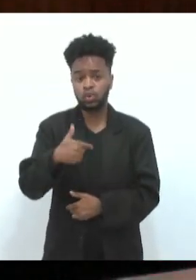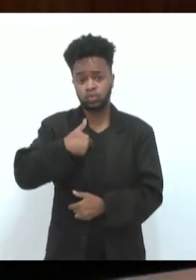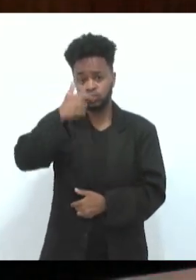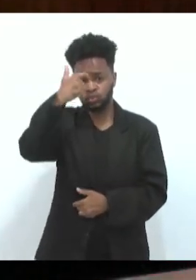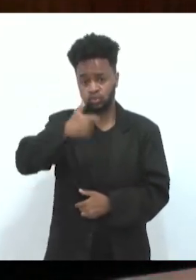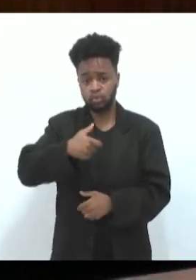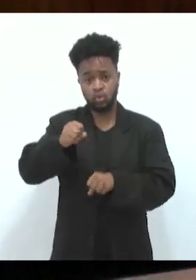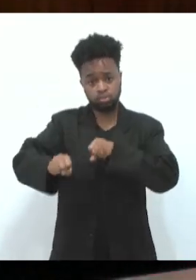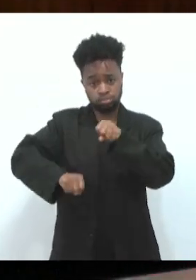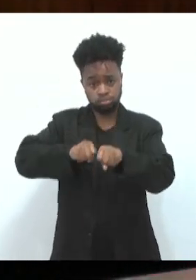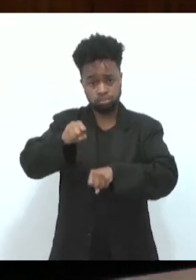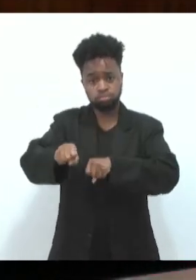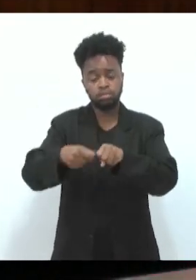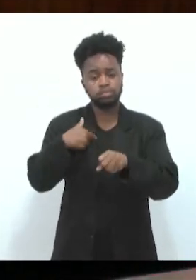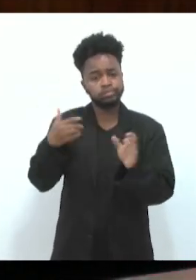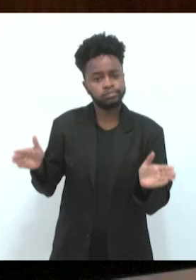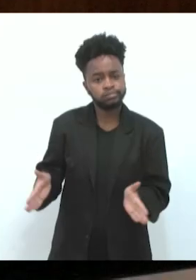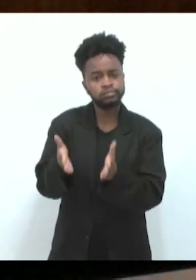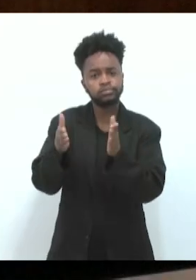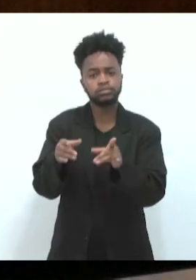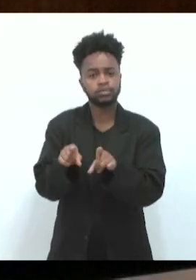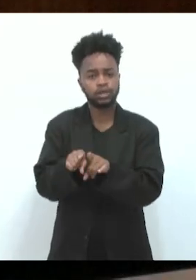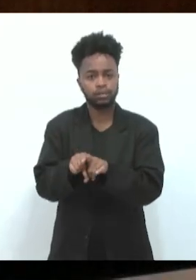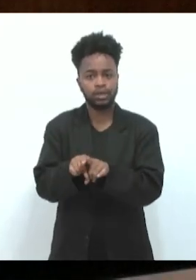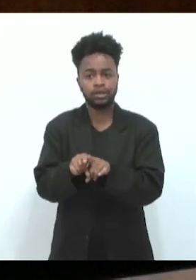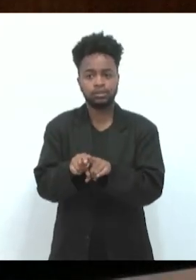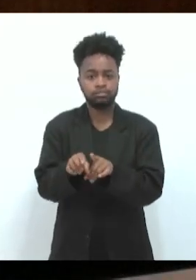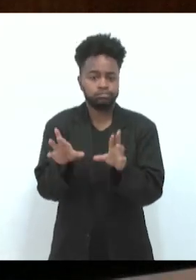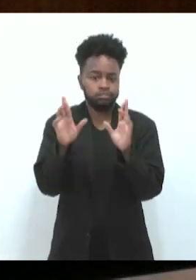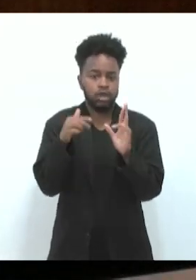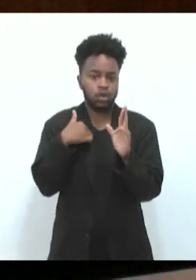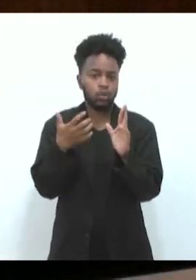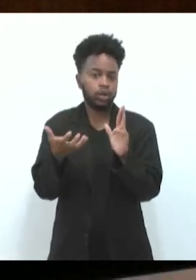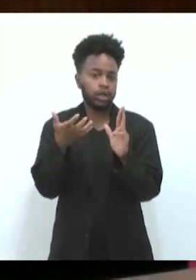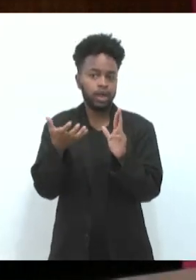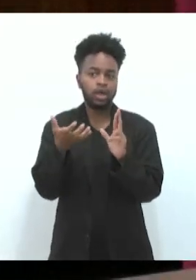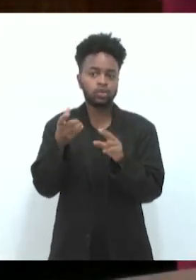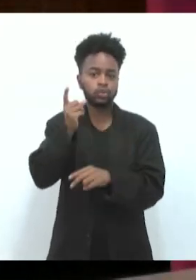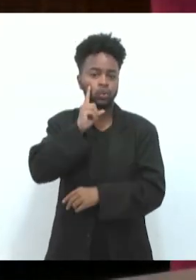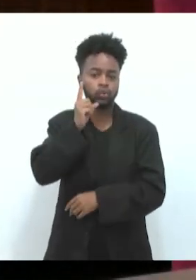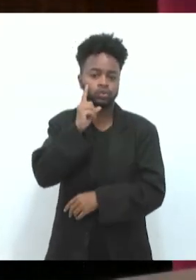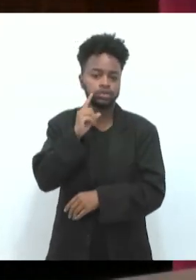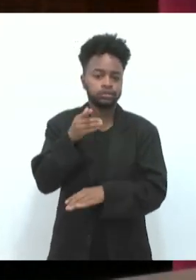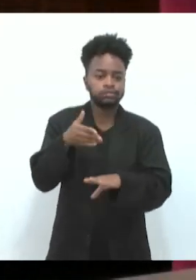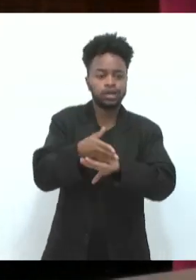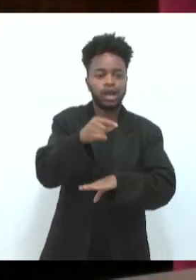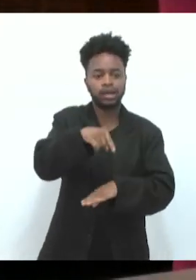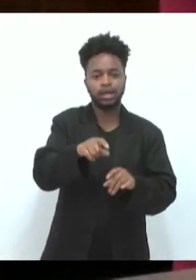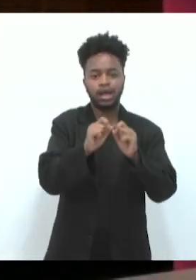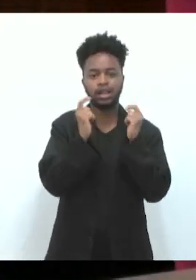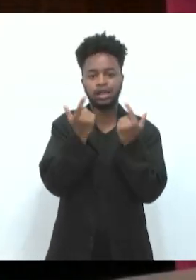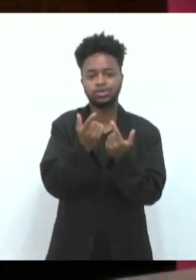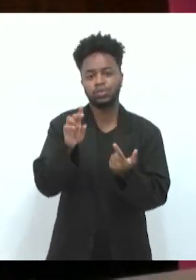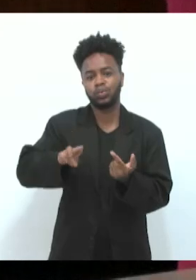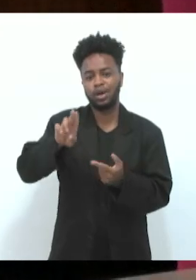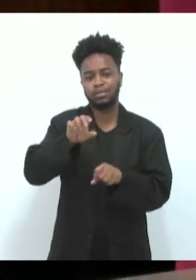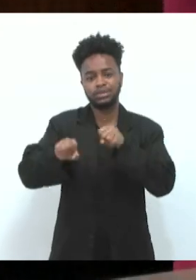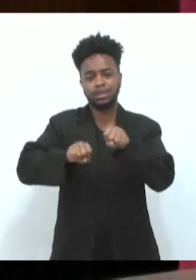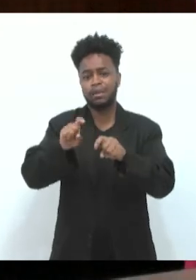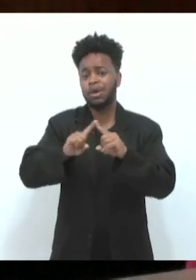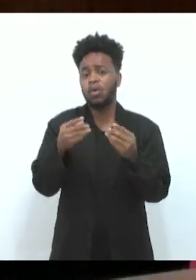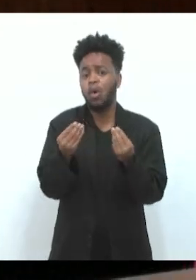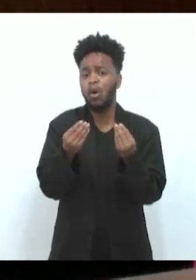ciclista, estimulo, incentivo, quem dera que eu pudesse vir todo dia para a Leste de bike. Mas